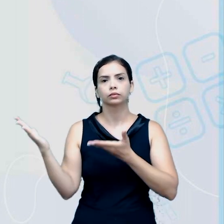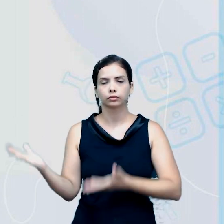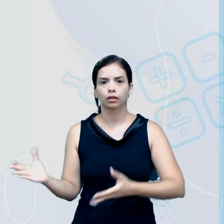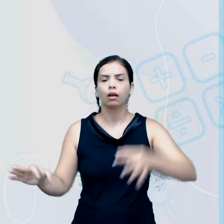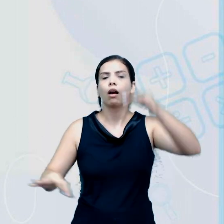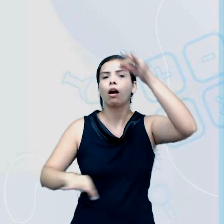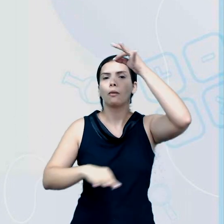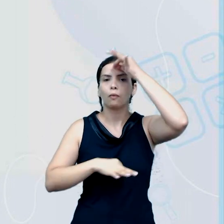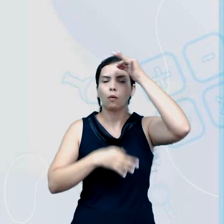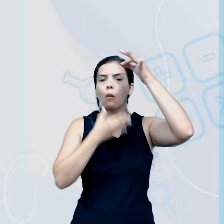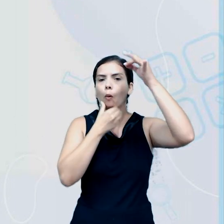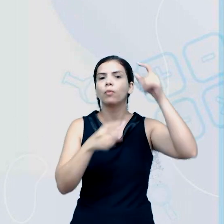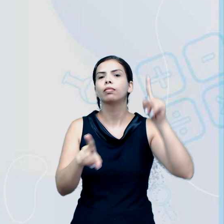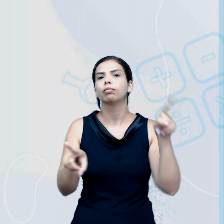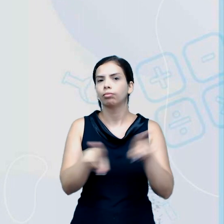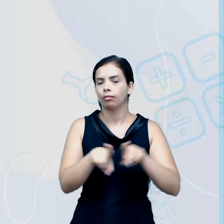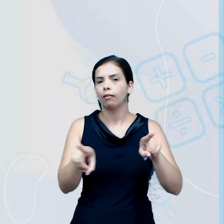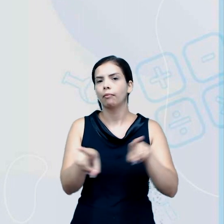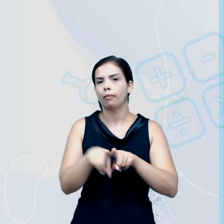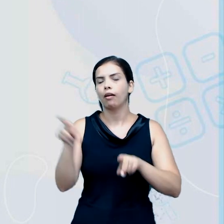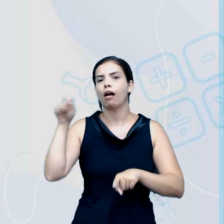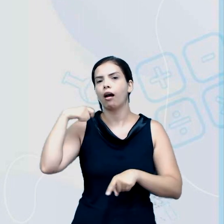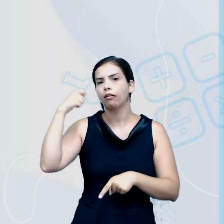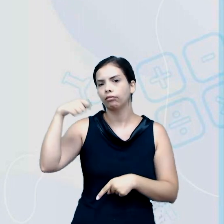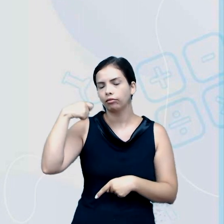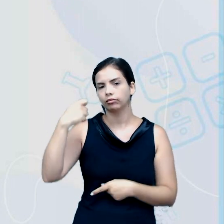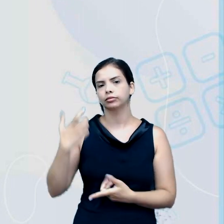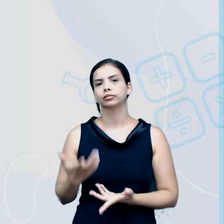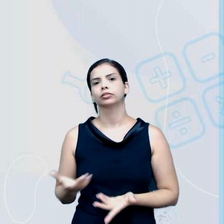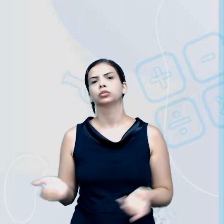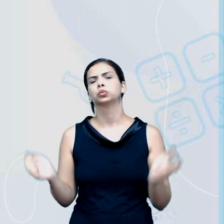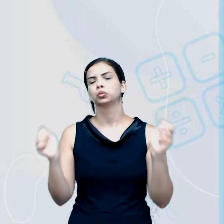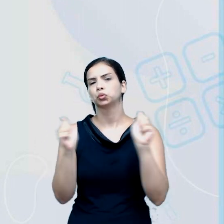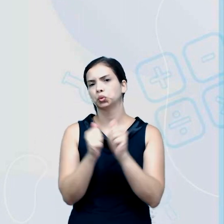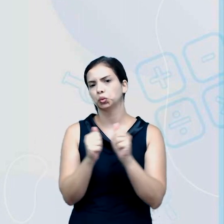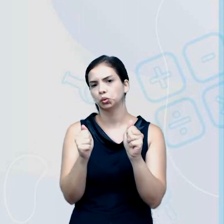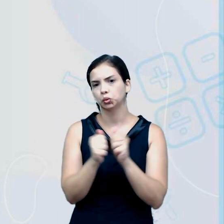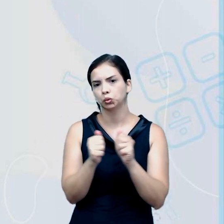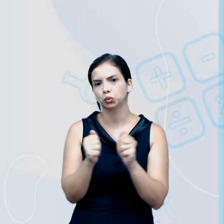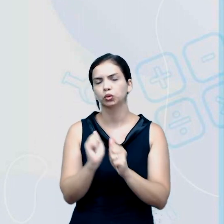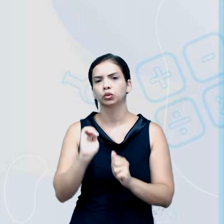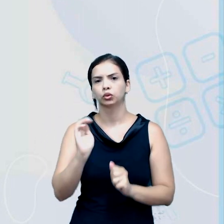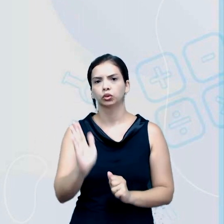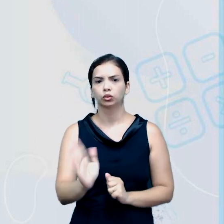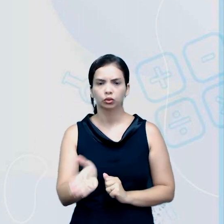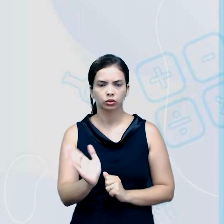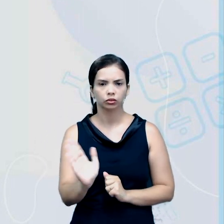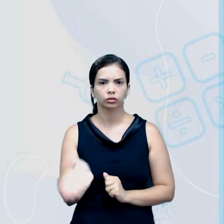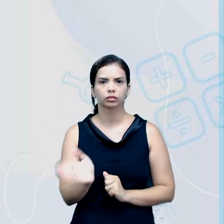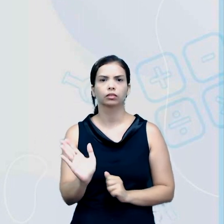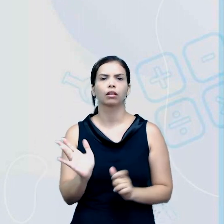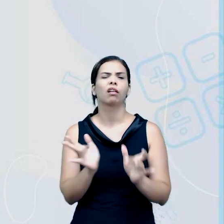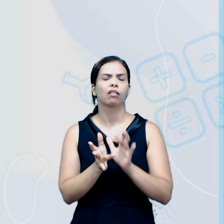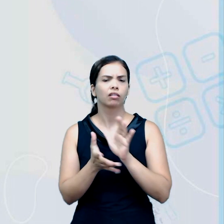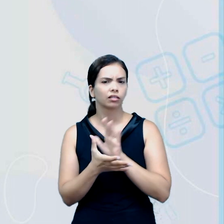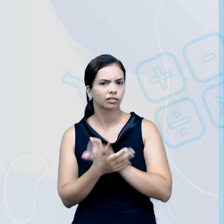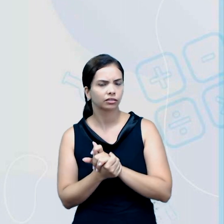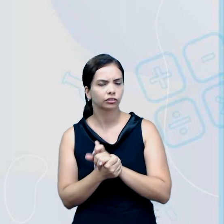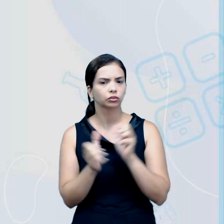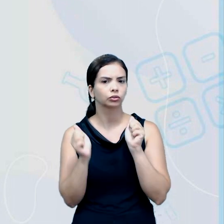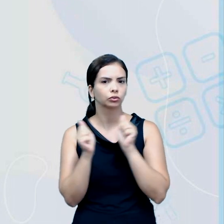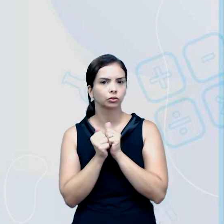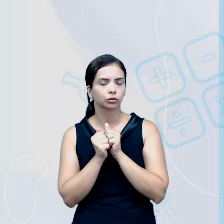arte performer é o artista então ele já estavam juntos ali já tinha uma relação estabelecida geram já eram um casal